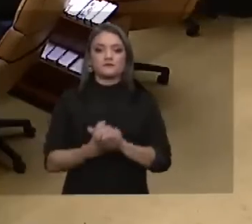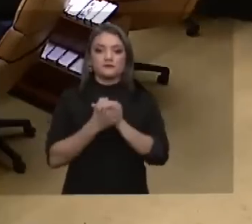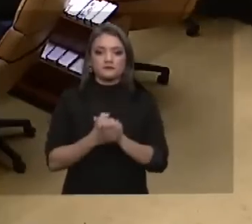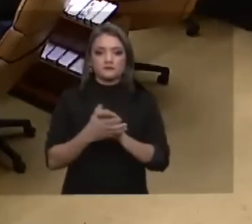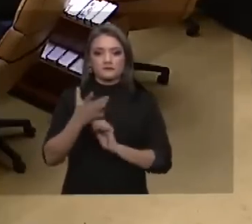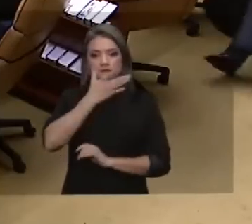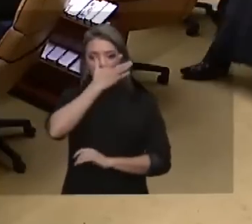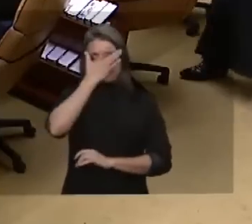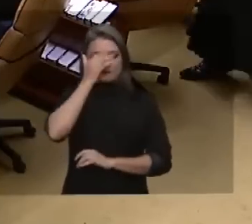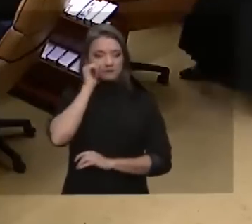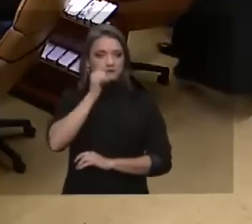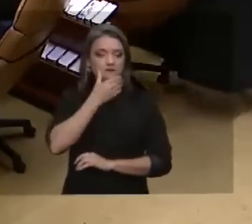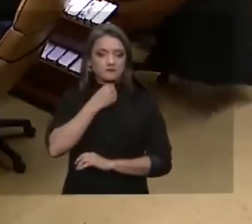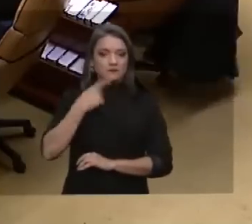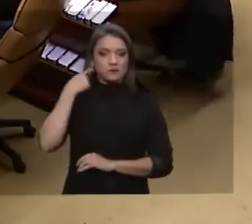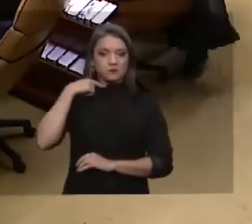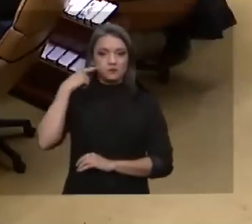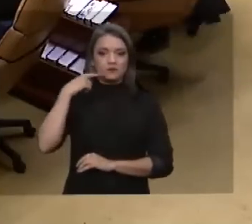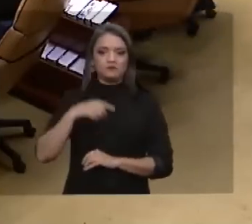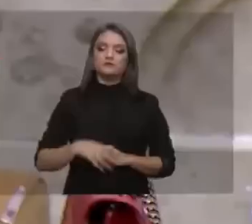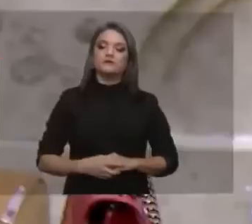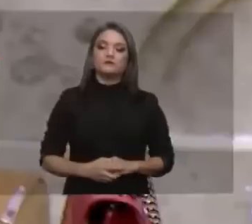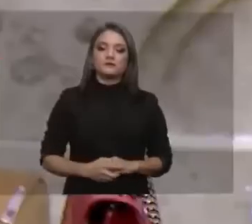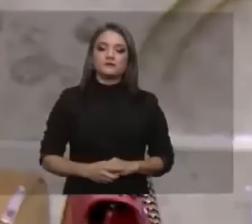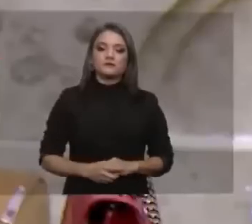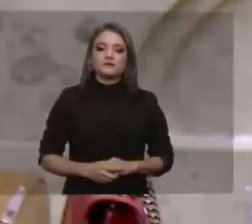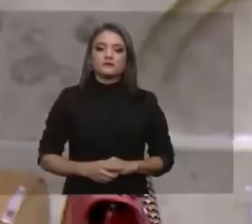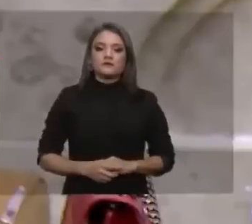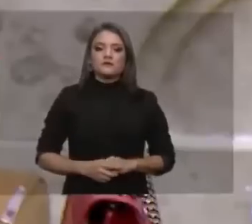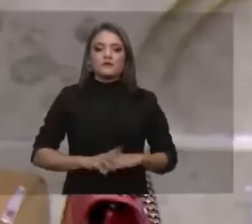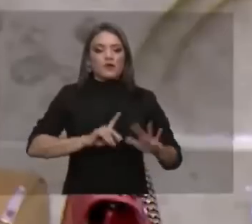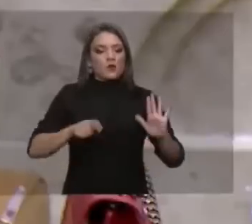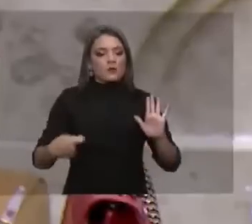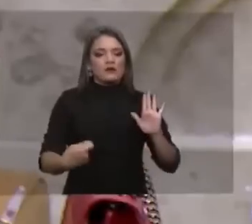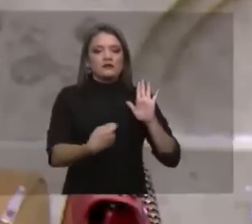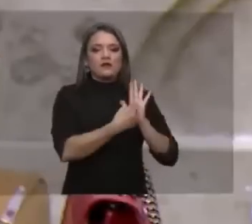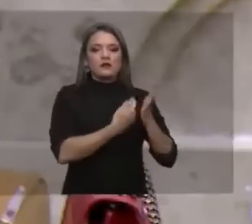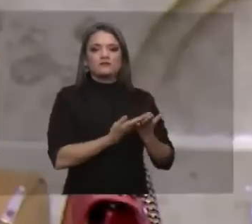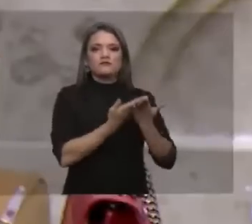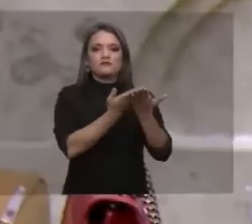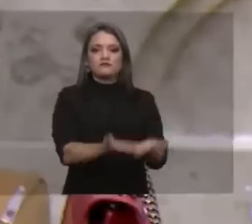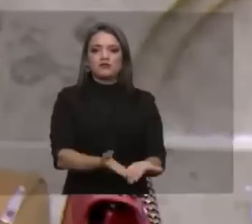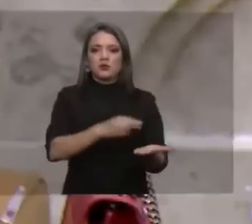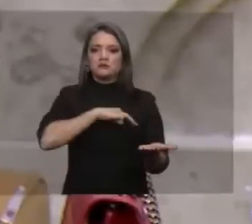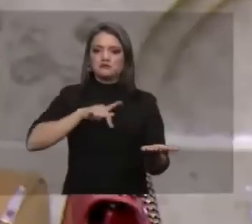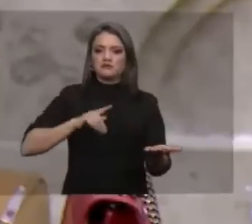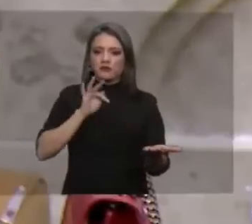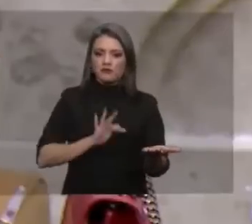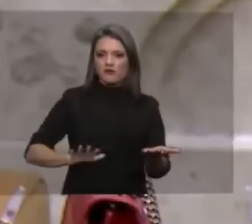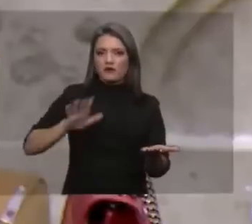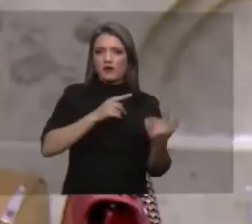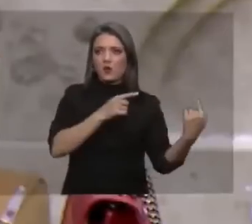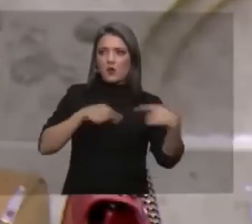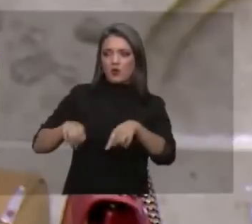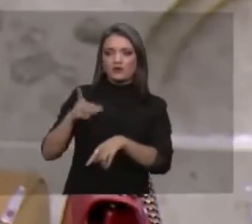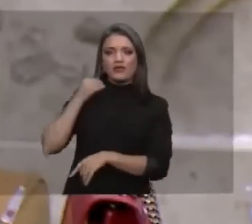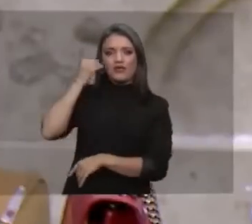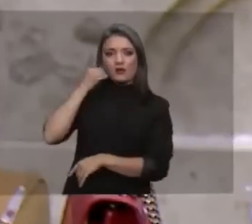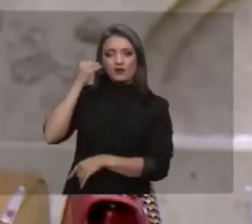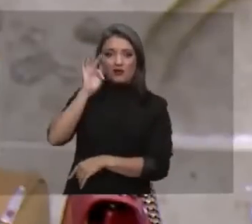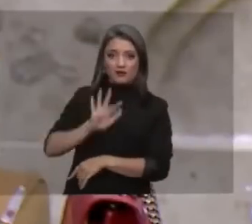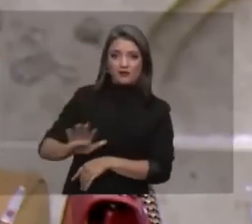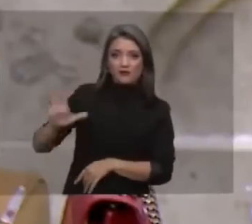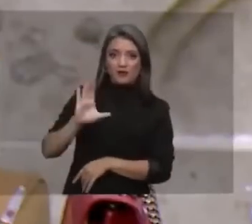e senhoras advogadas. Trata-se de denúncia oferecida pelo Ministério Público Federal em desfavor do deputado